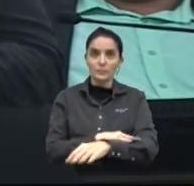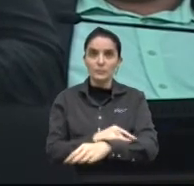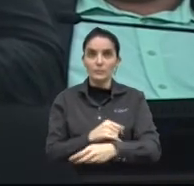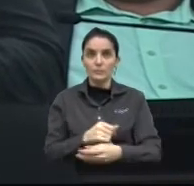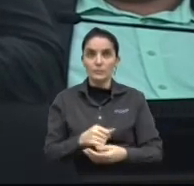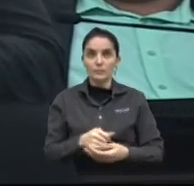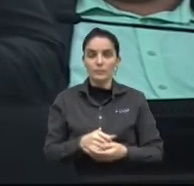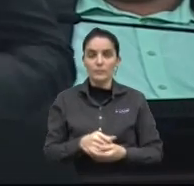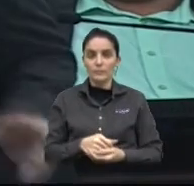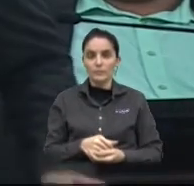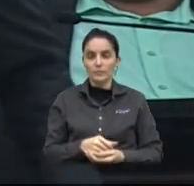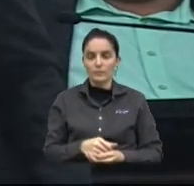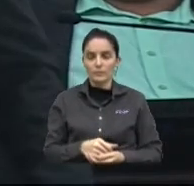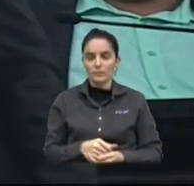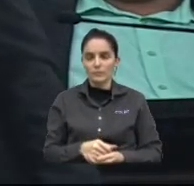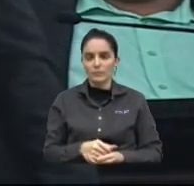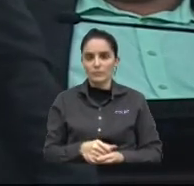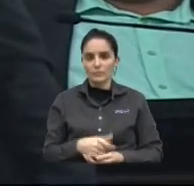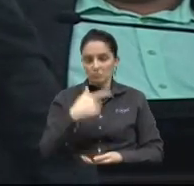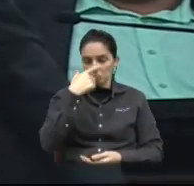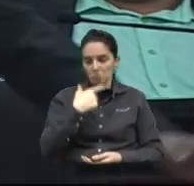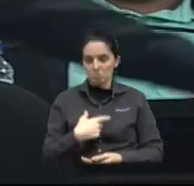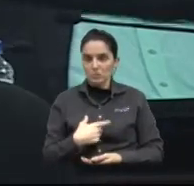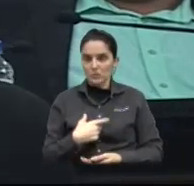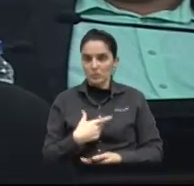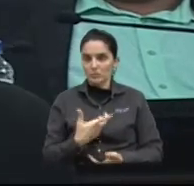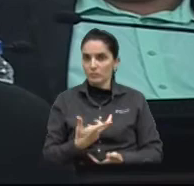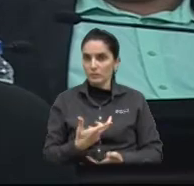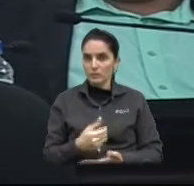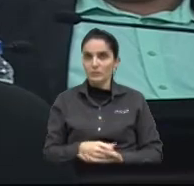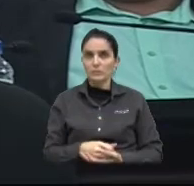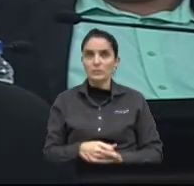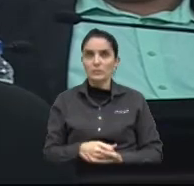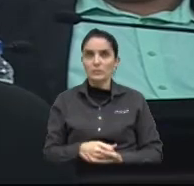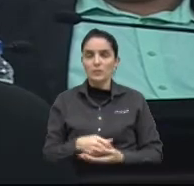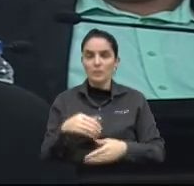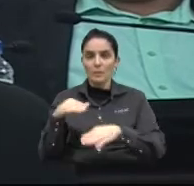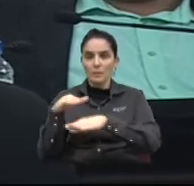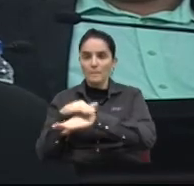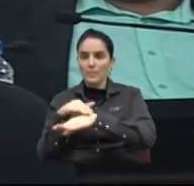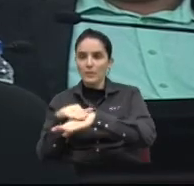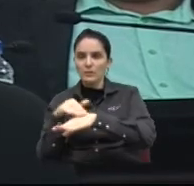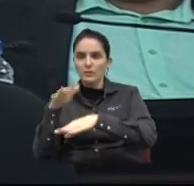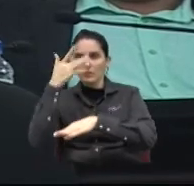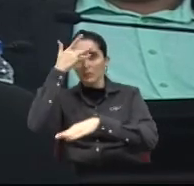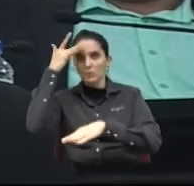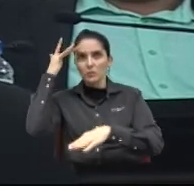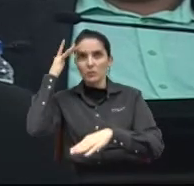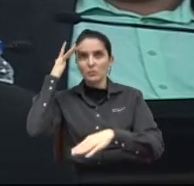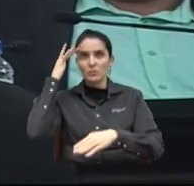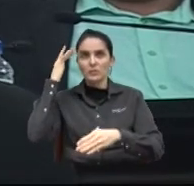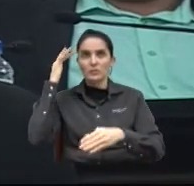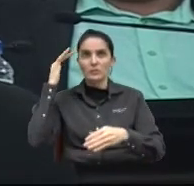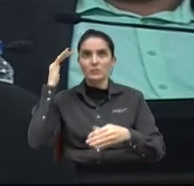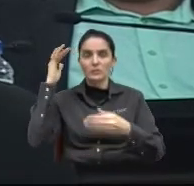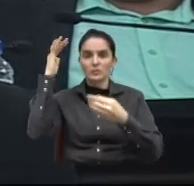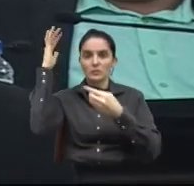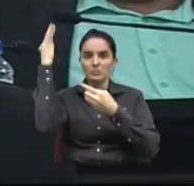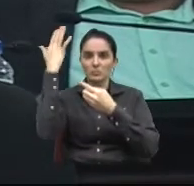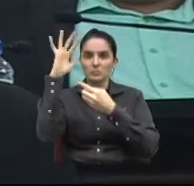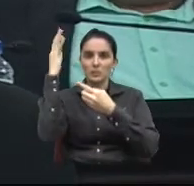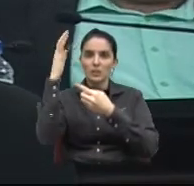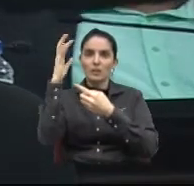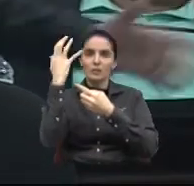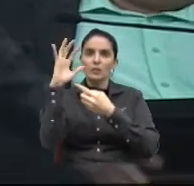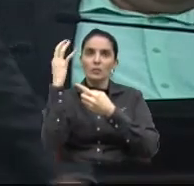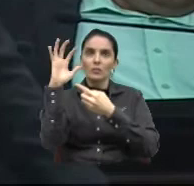acordo com a sua orientação sexual e aí eu vejo os comunistas socialista batendo palma uma patifaria uma covardia